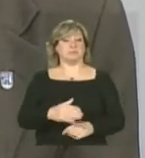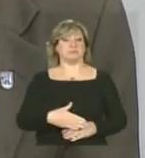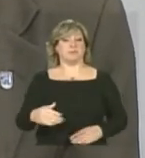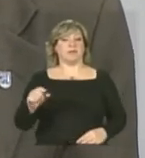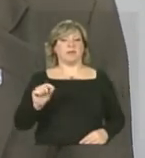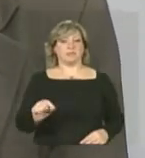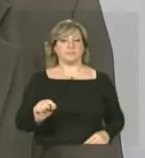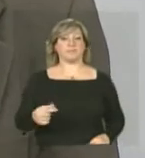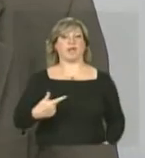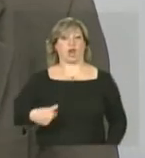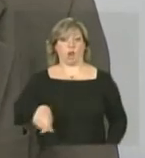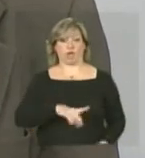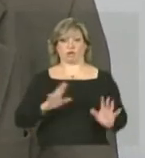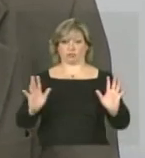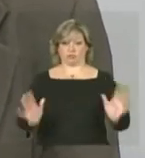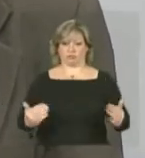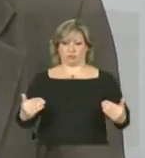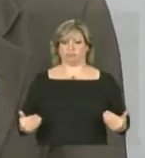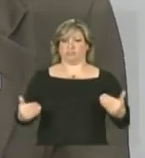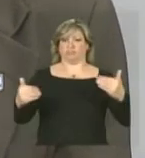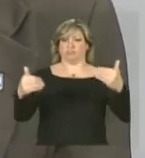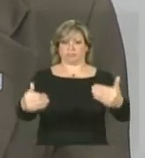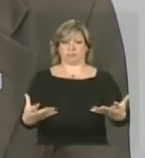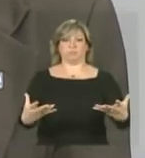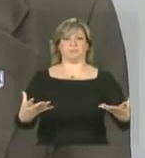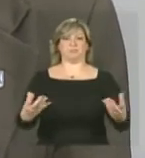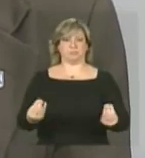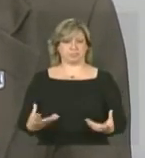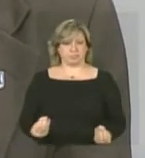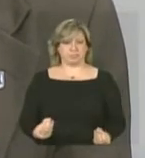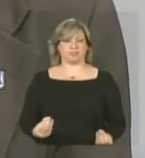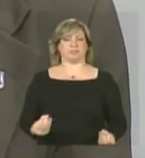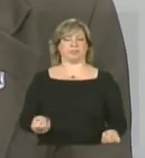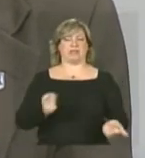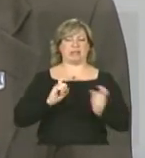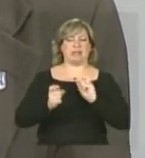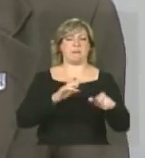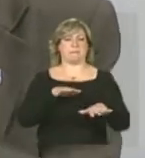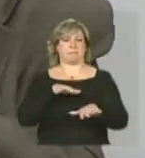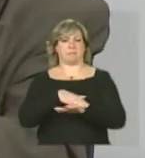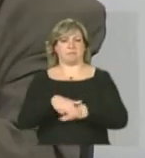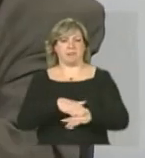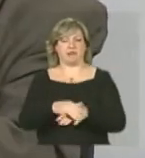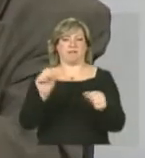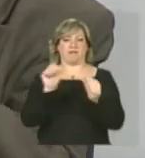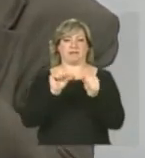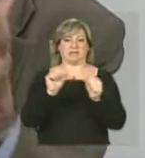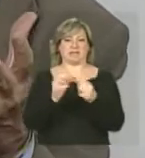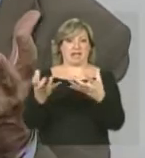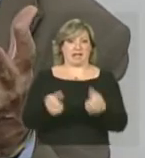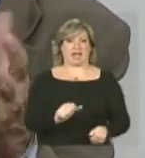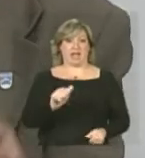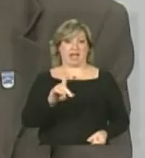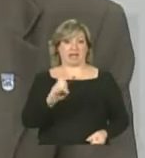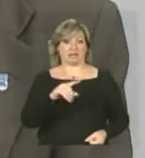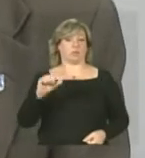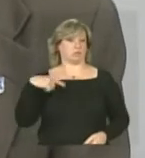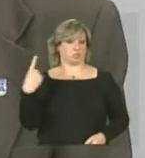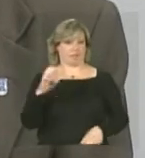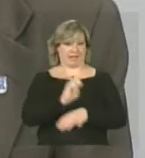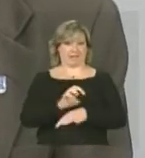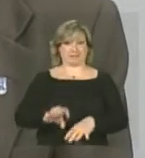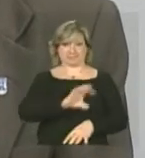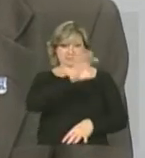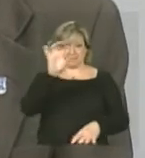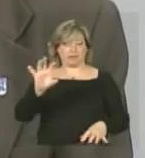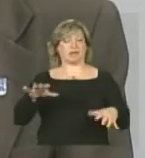como nós avançamos bastante no debate e na construção da adesão dos estados, eu